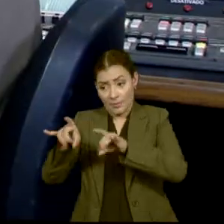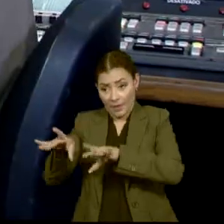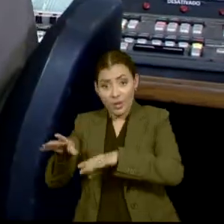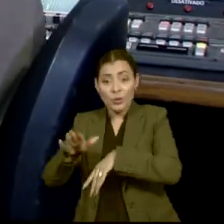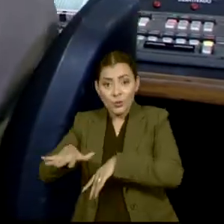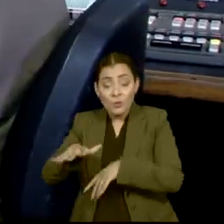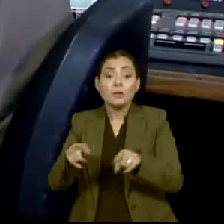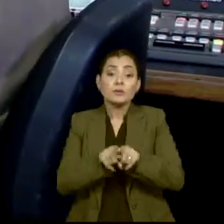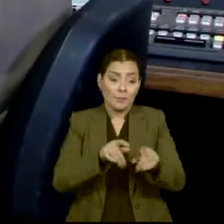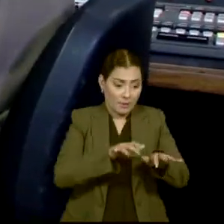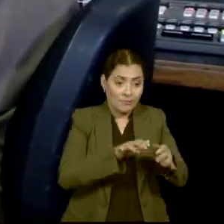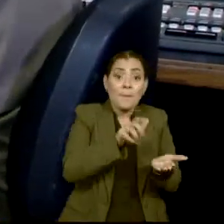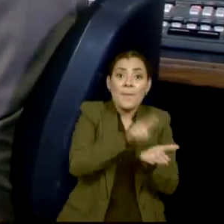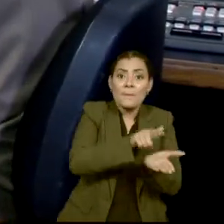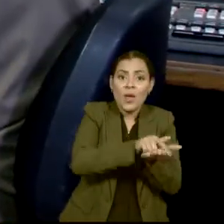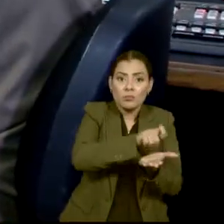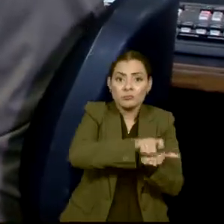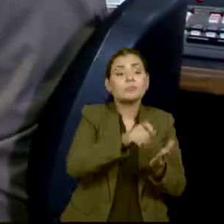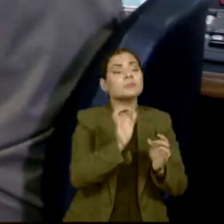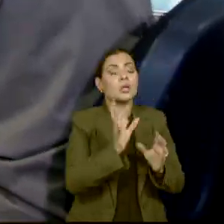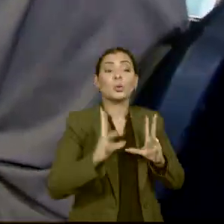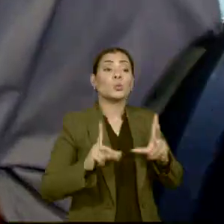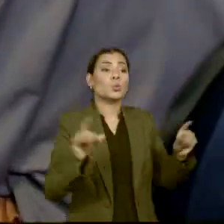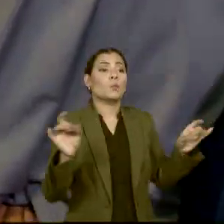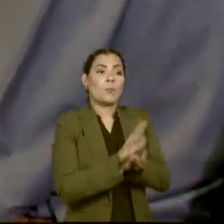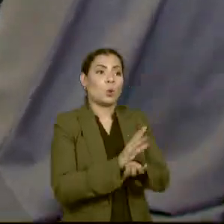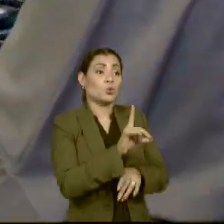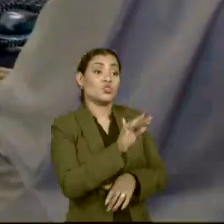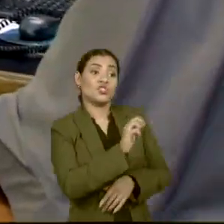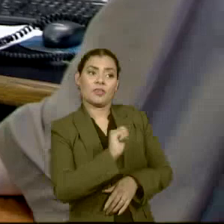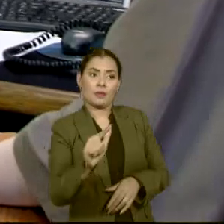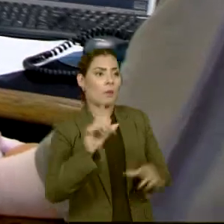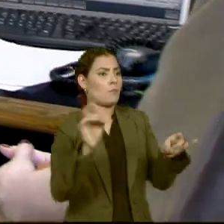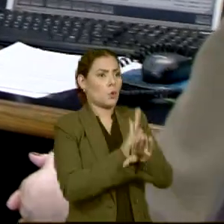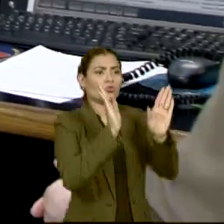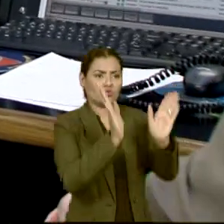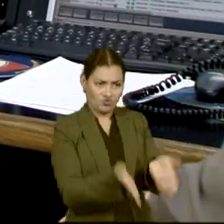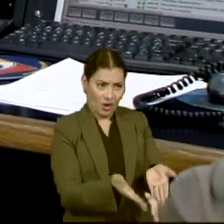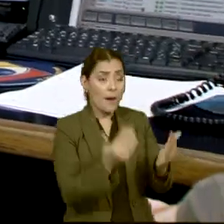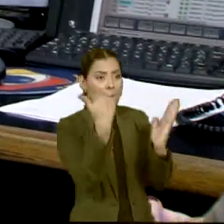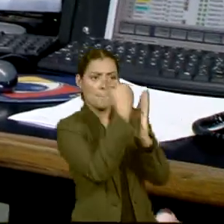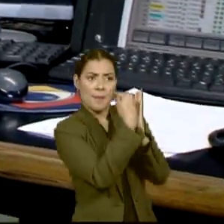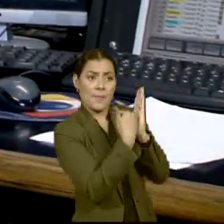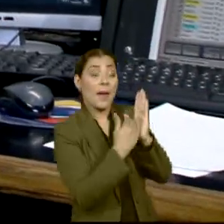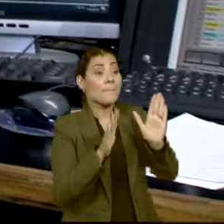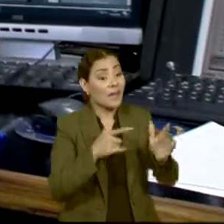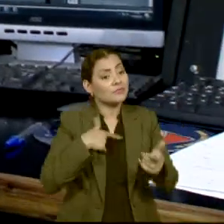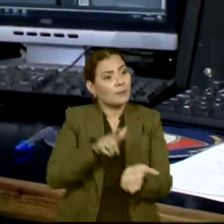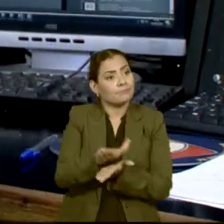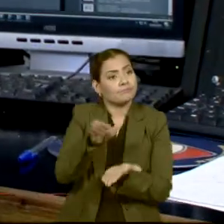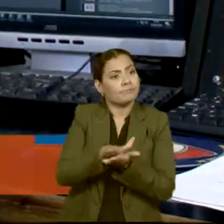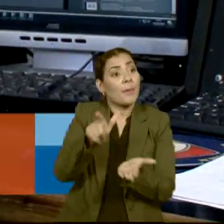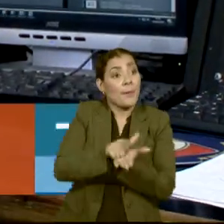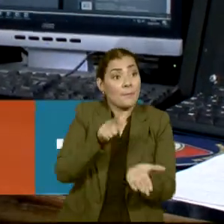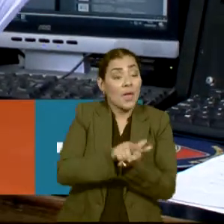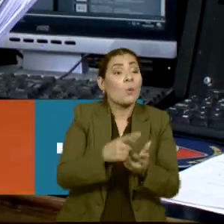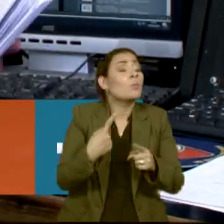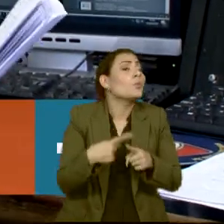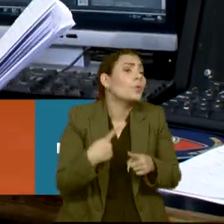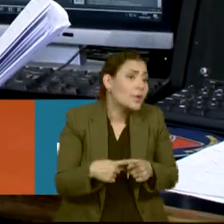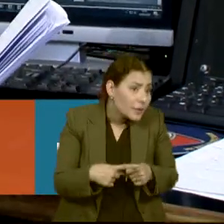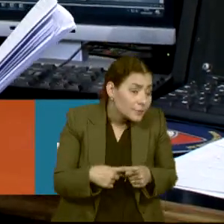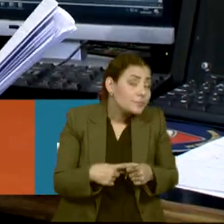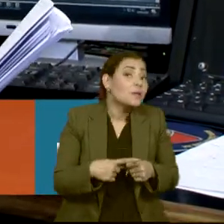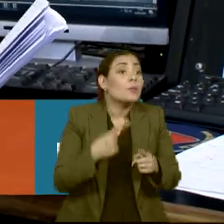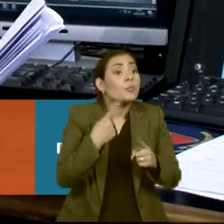analógico. A programação é toda automatizada. Nós temos e trabalhamos em cima deste roteiro, que nada mais é.